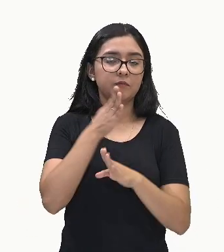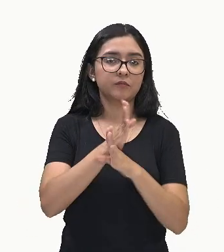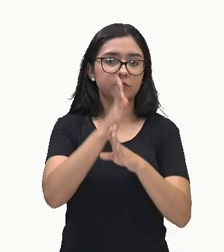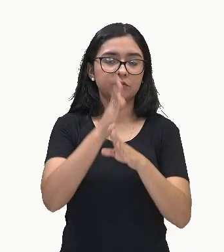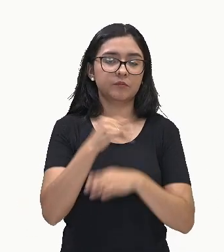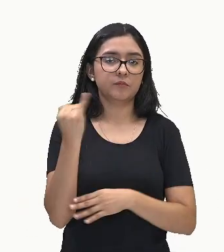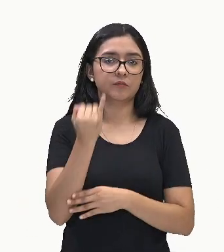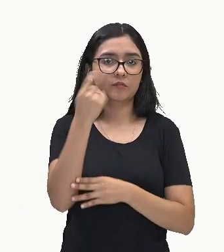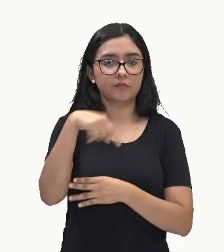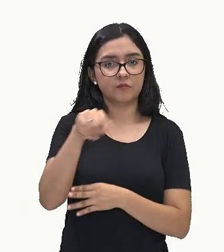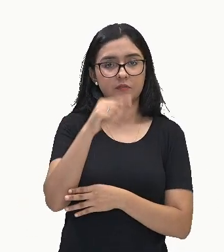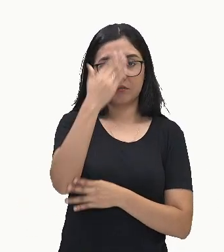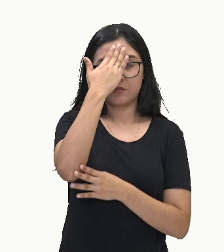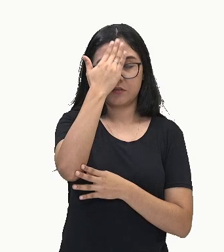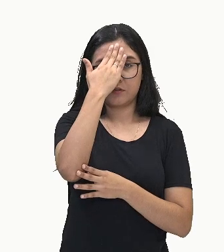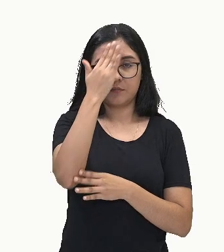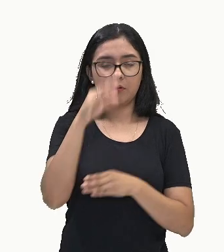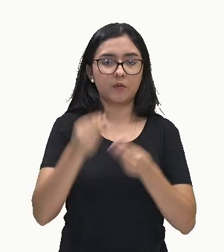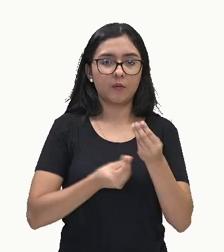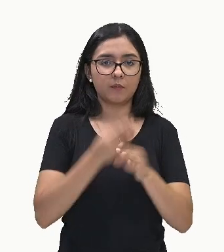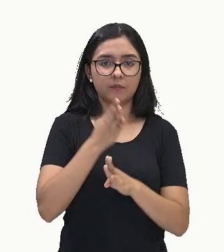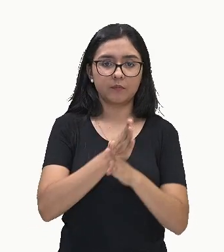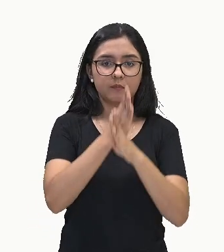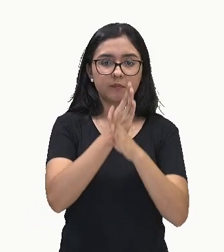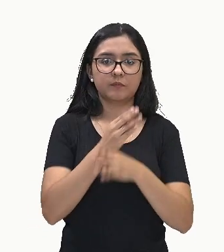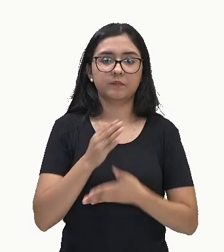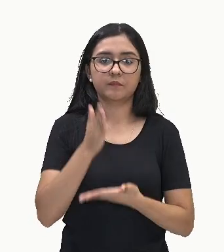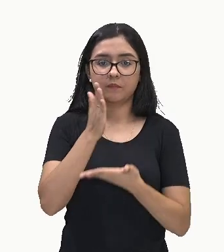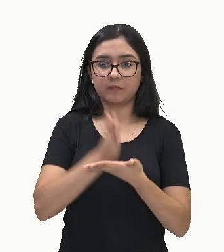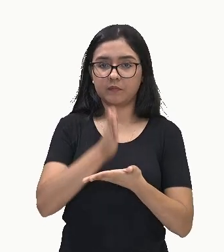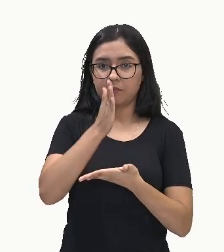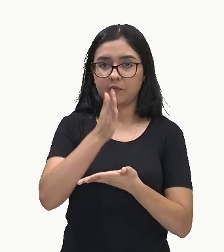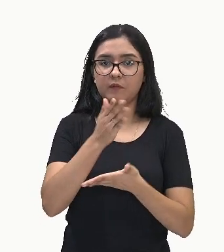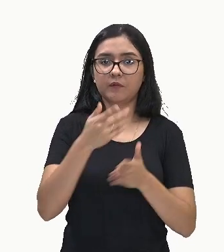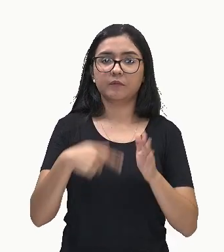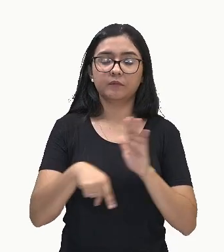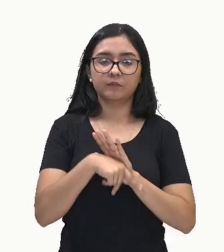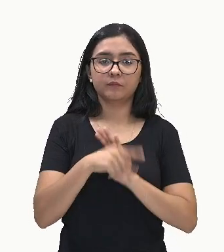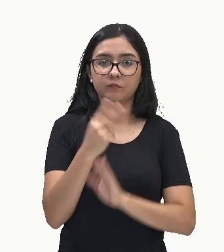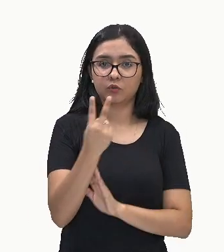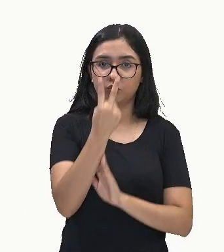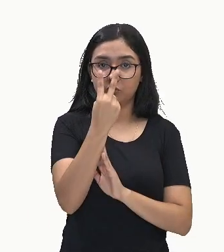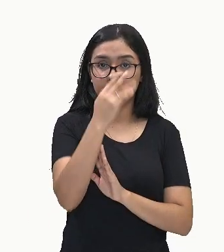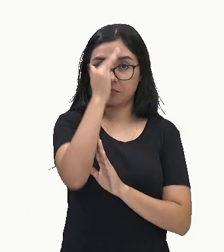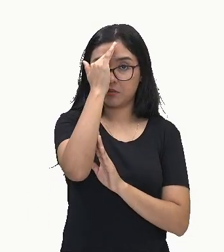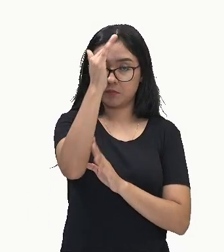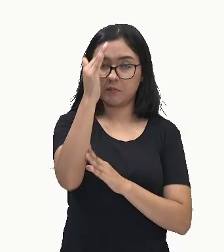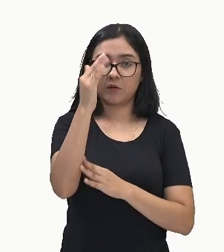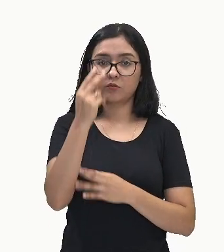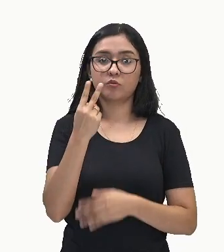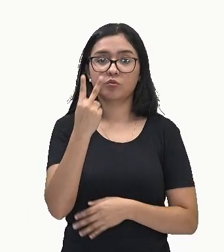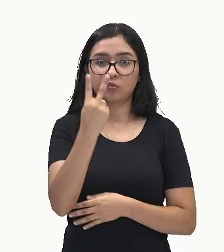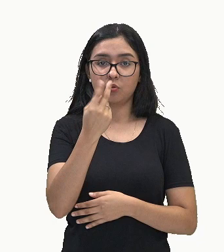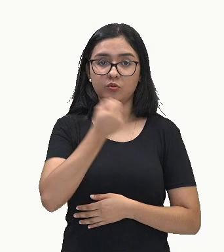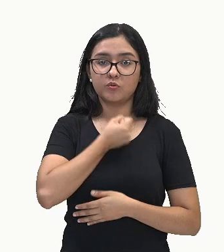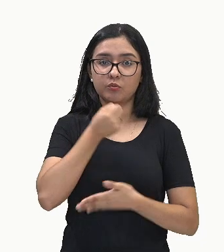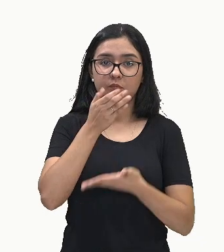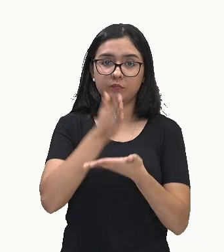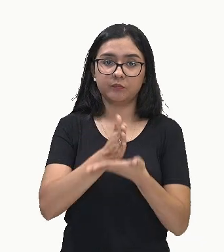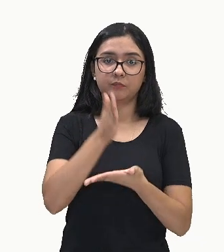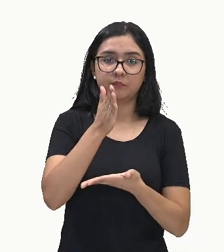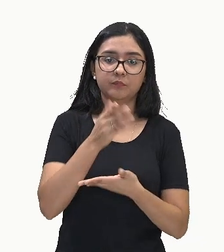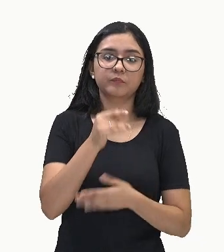nós sabermos né Ela é obtida pela média aritmética dos dois termos centrais nesse caso